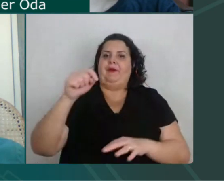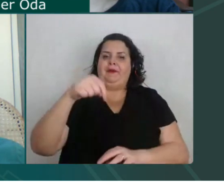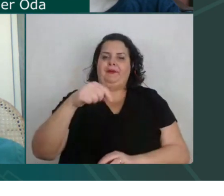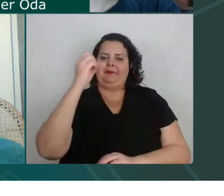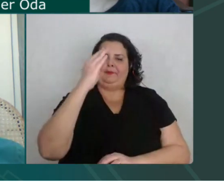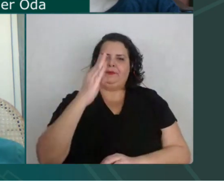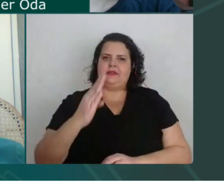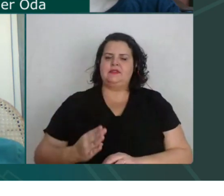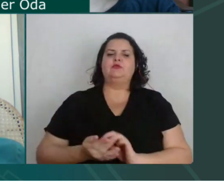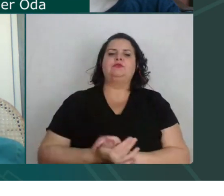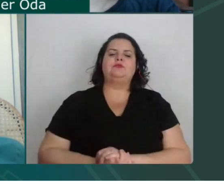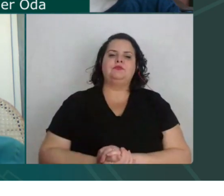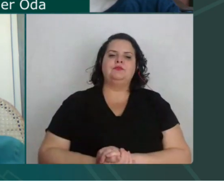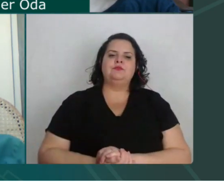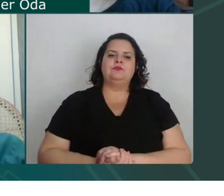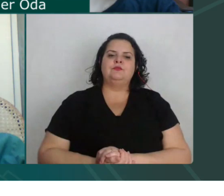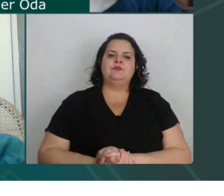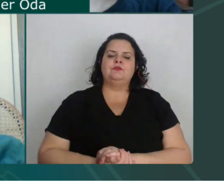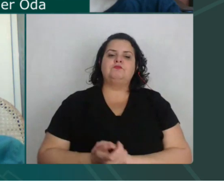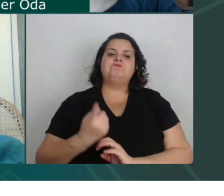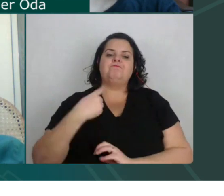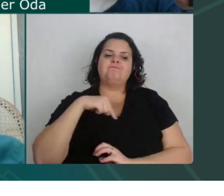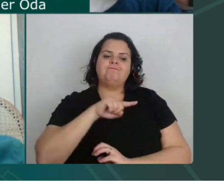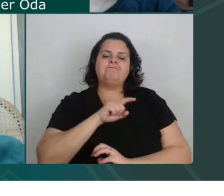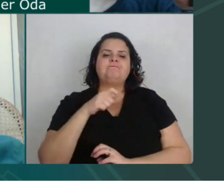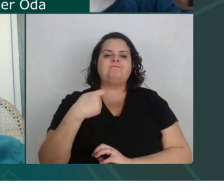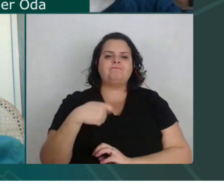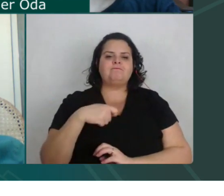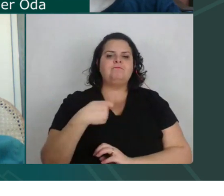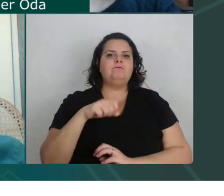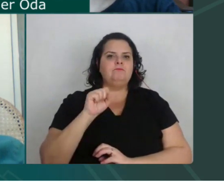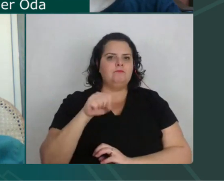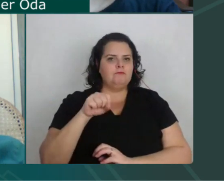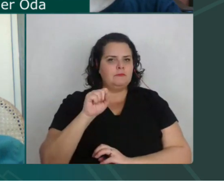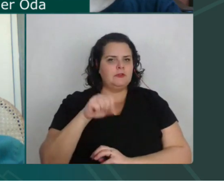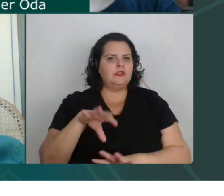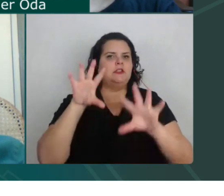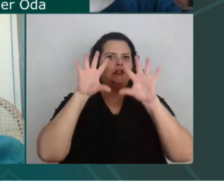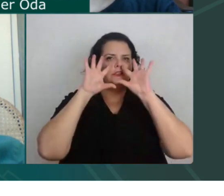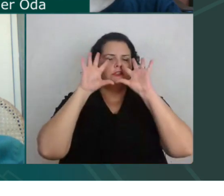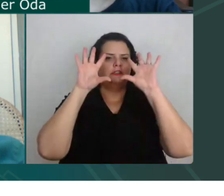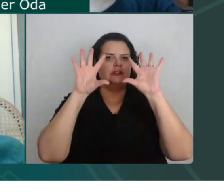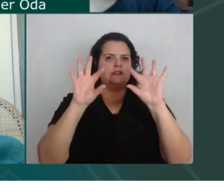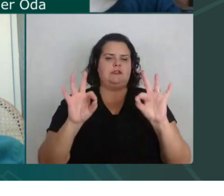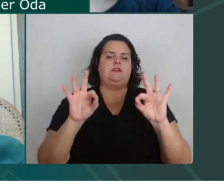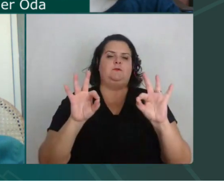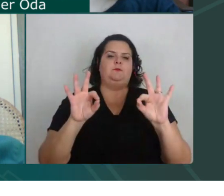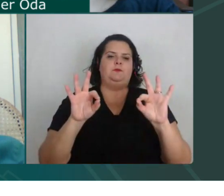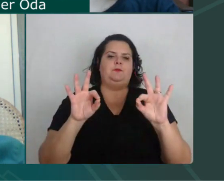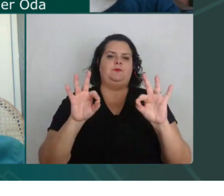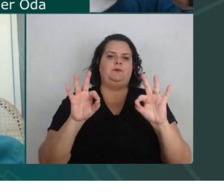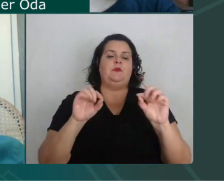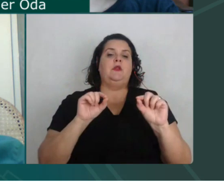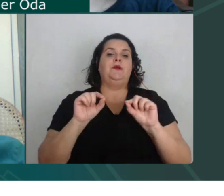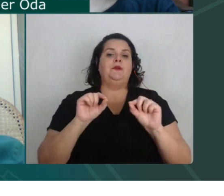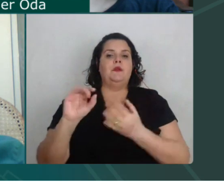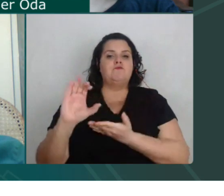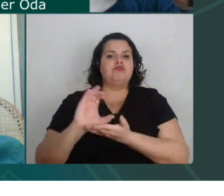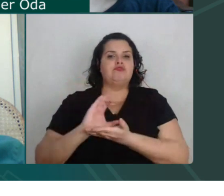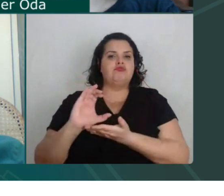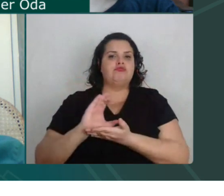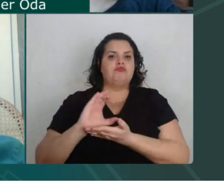que realmente isso é uma questão que a gente tem que estar muito atento, né? Quer dizer, a questão do subfinanciamento do Sistema Único